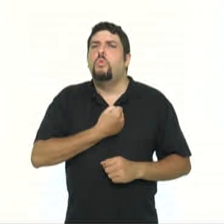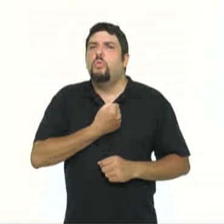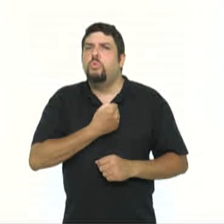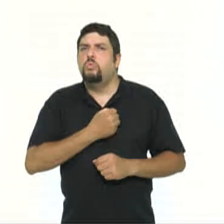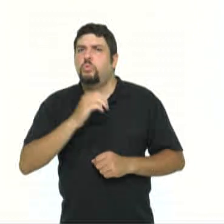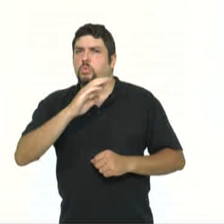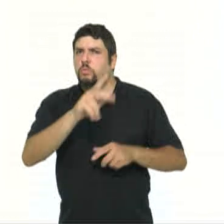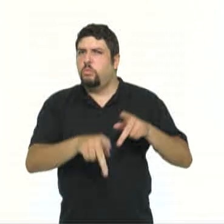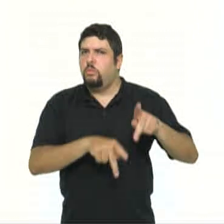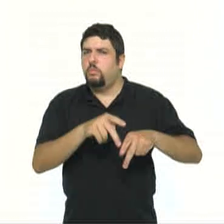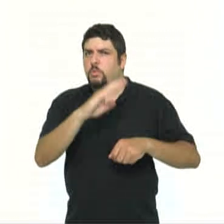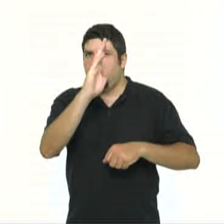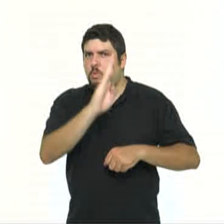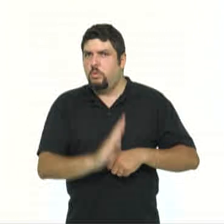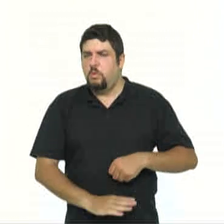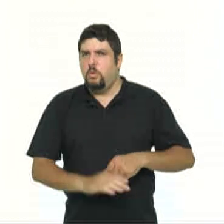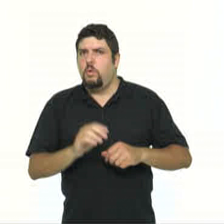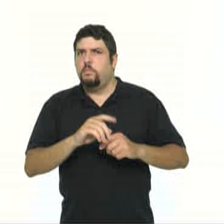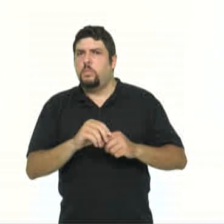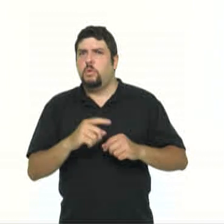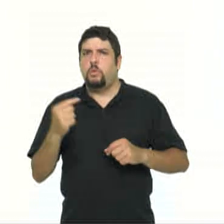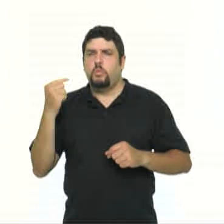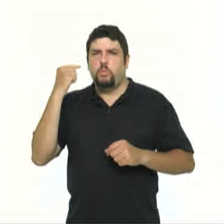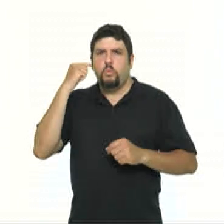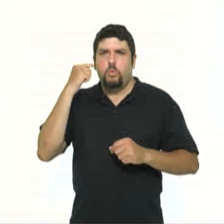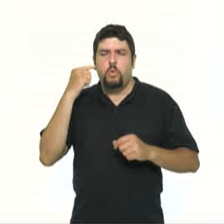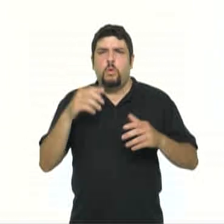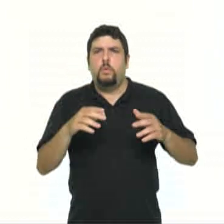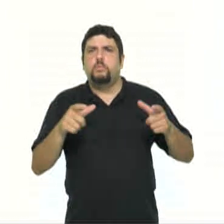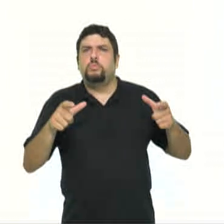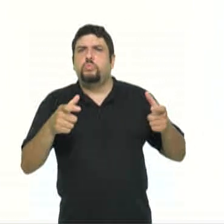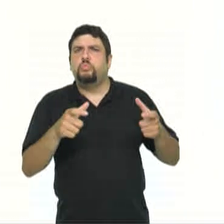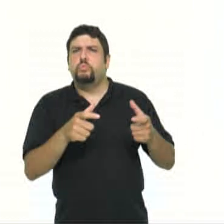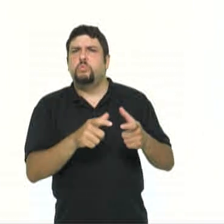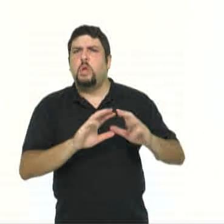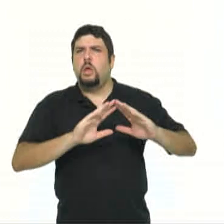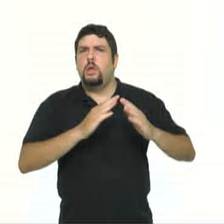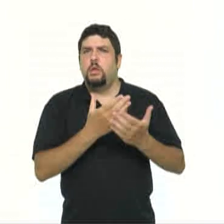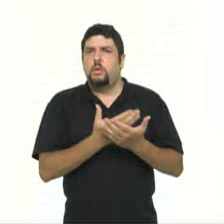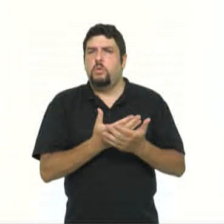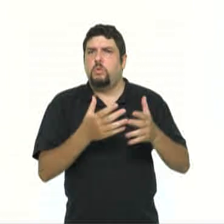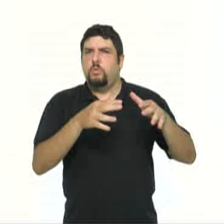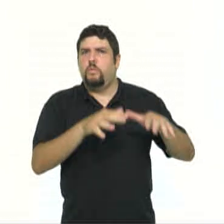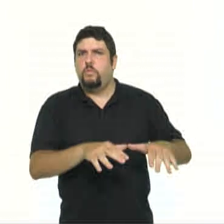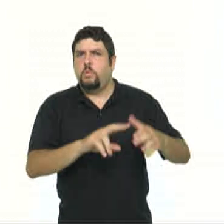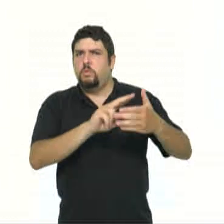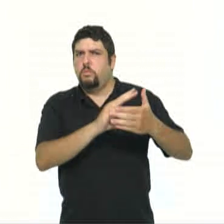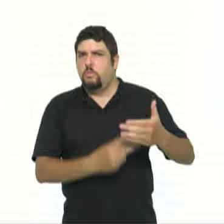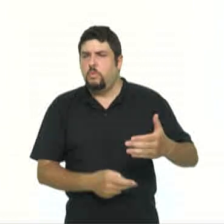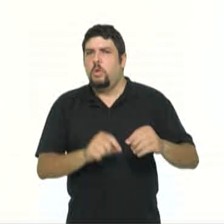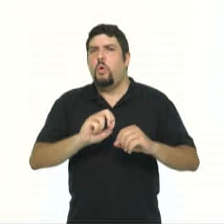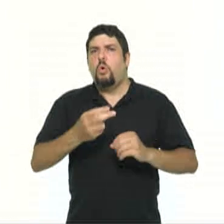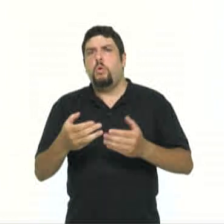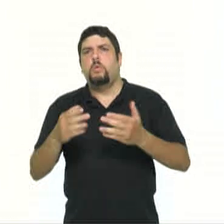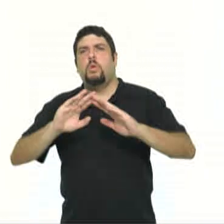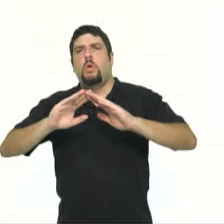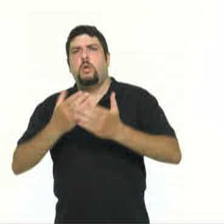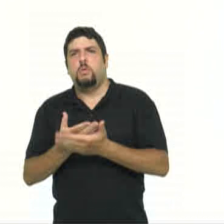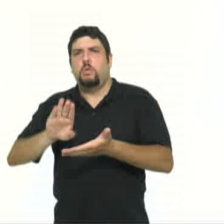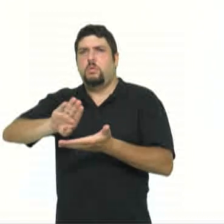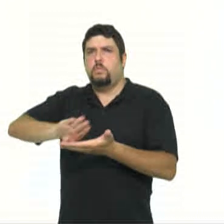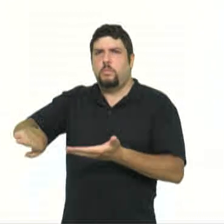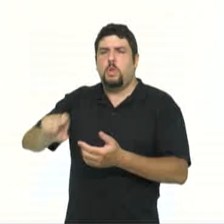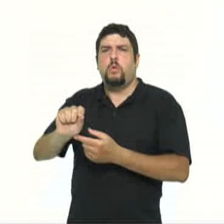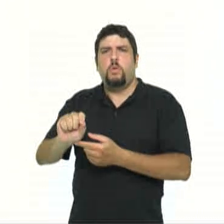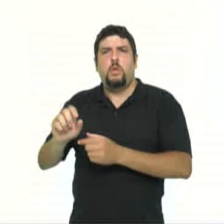vem diminuindo tanto em escolas inclusivas ou bilíngues, como em exclusivas, a exemplo daquela criada no